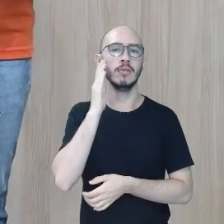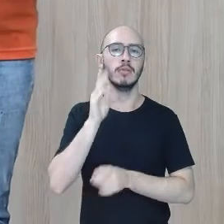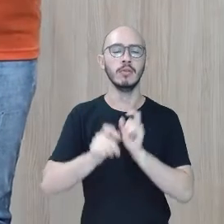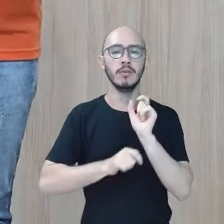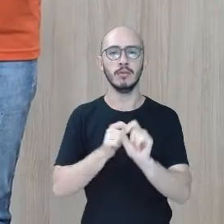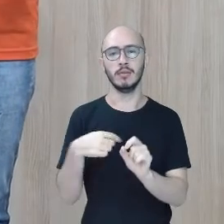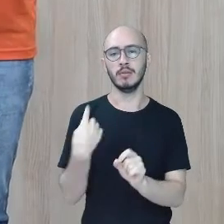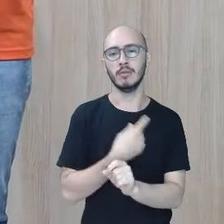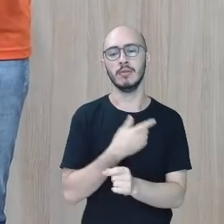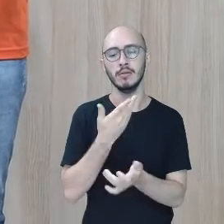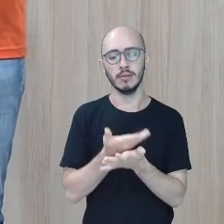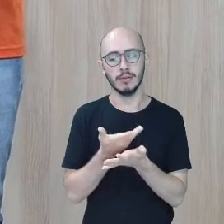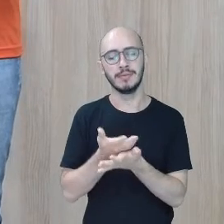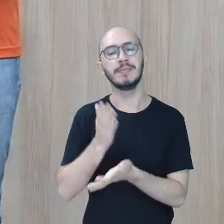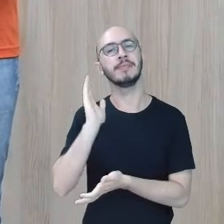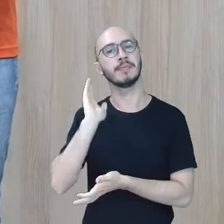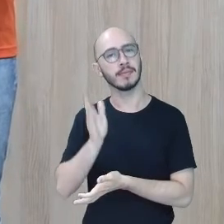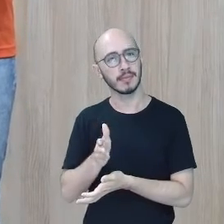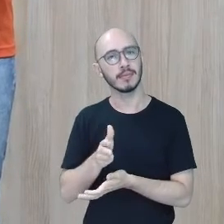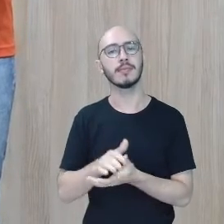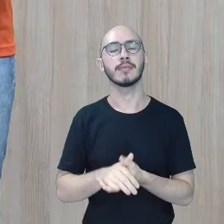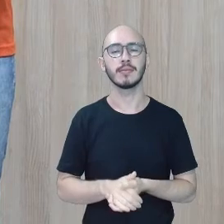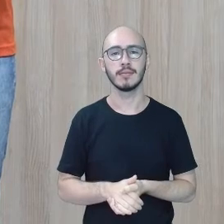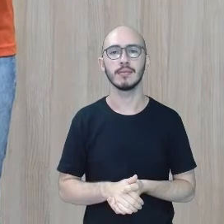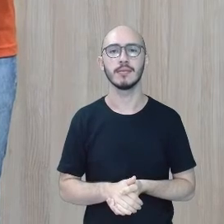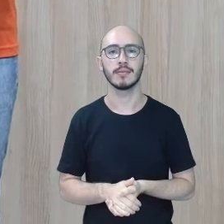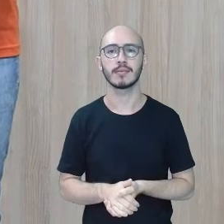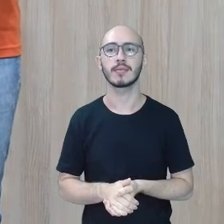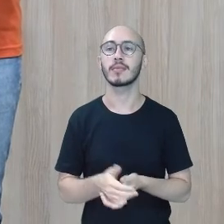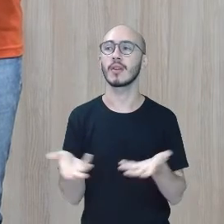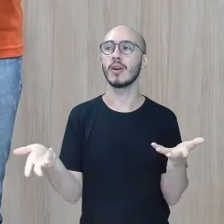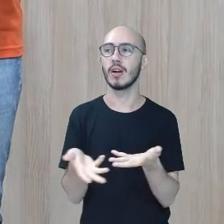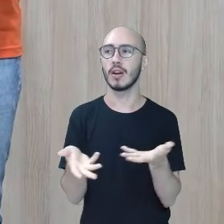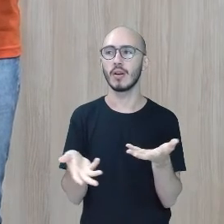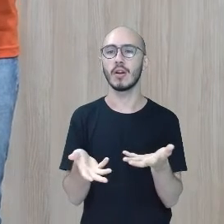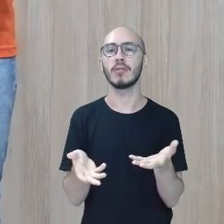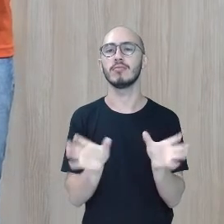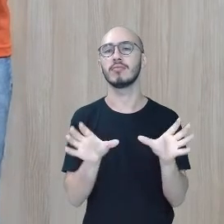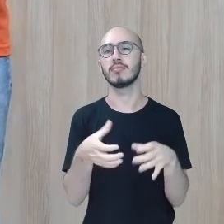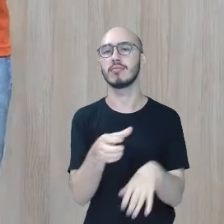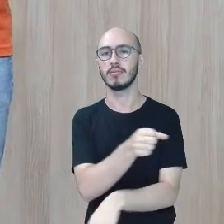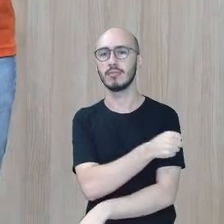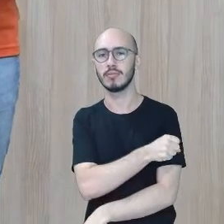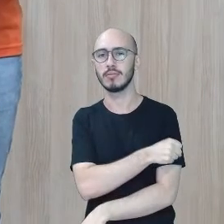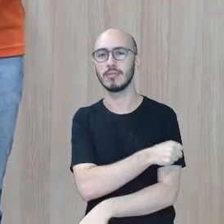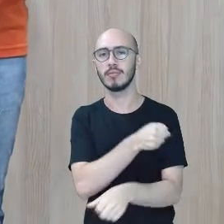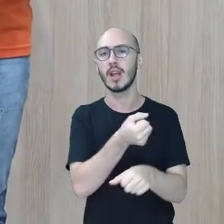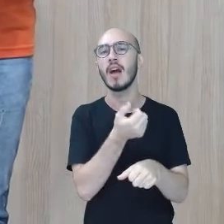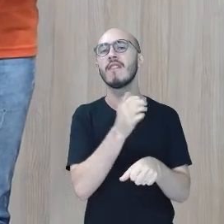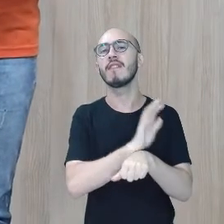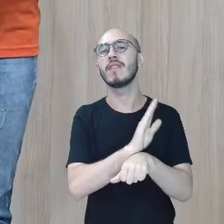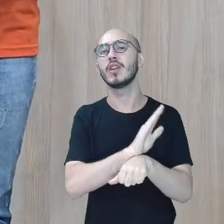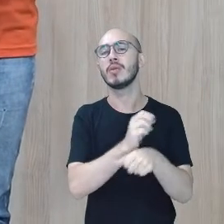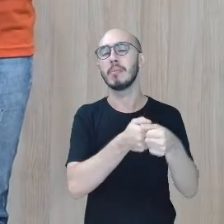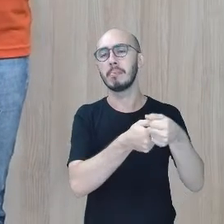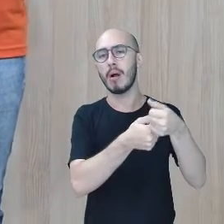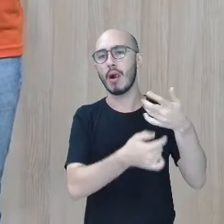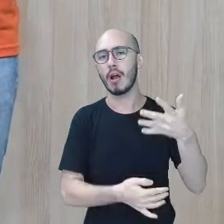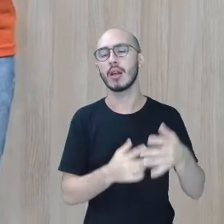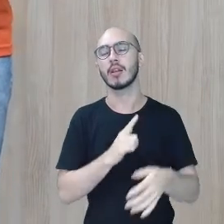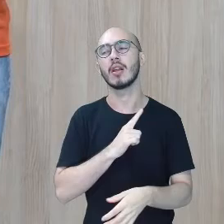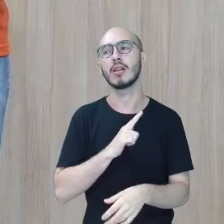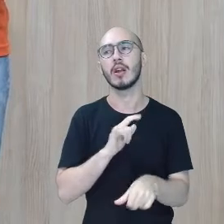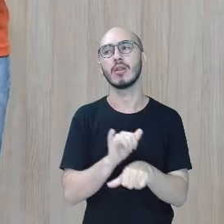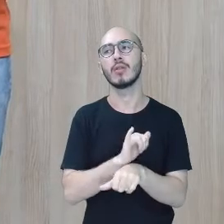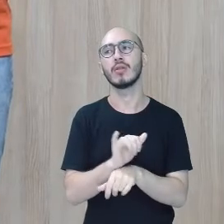Que a gente já estudou nessa playlist aqui do 8º ano, envolvendo o sistema de equações, quando a gente tratou